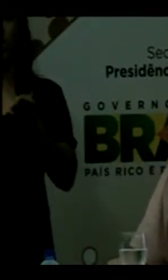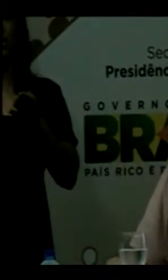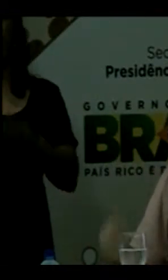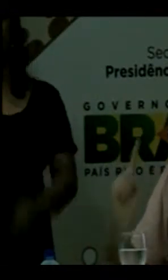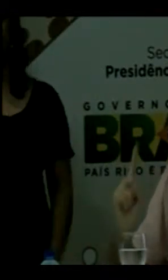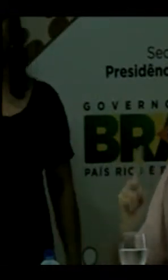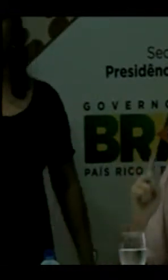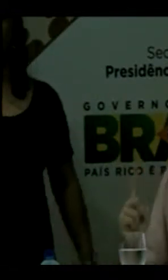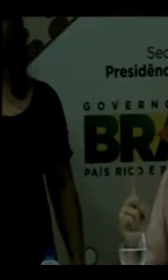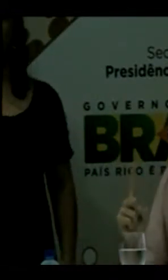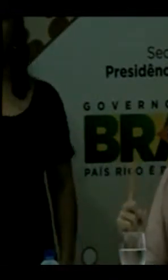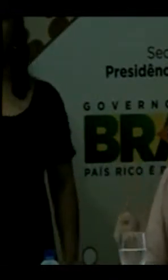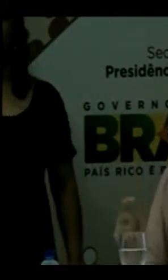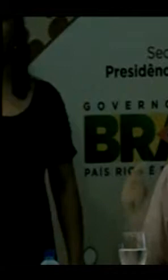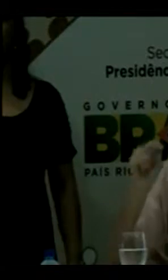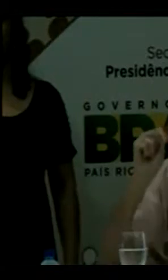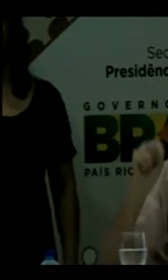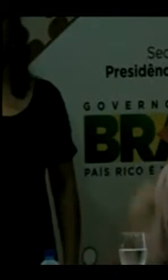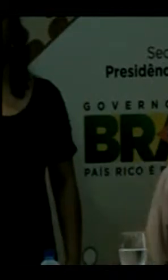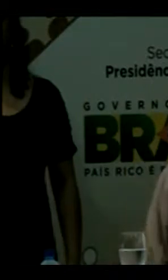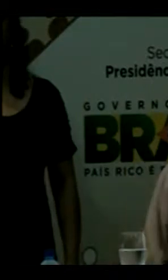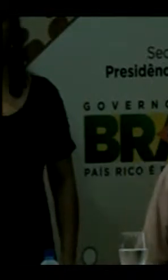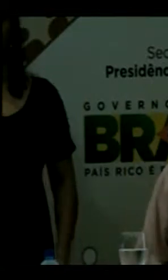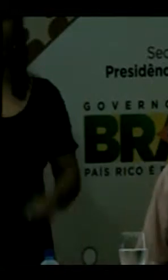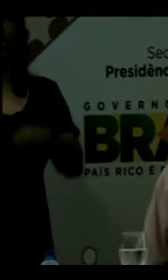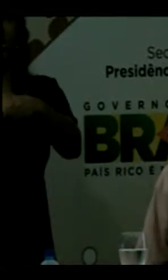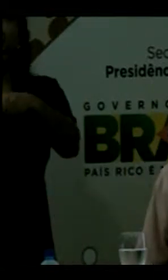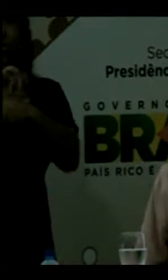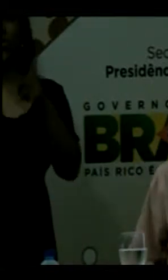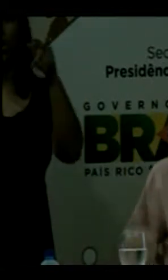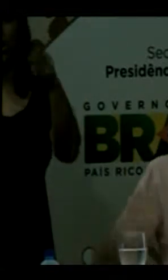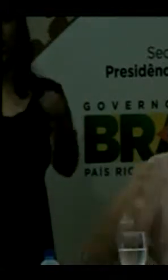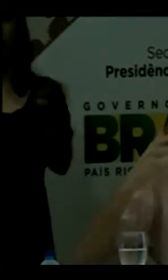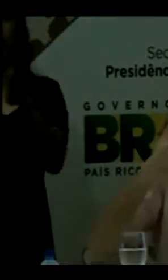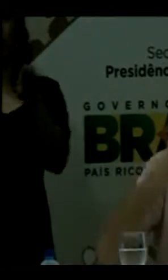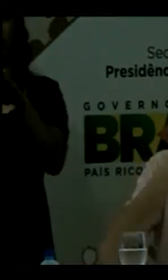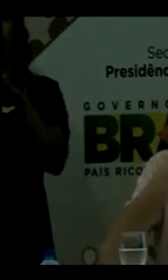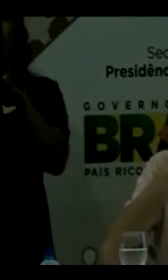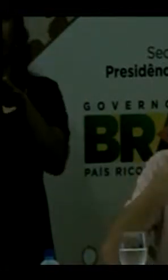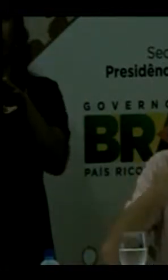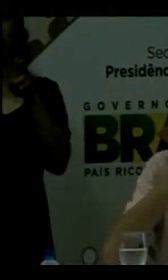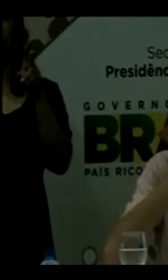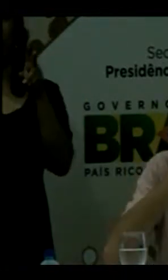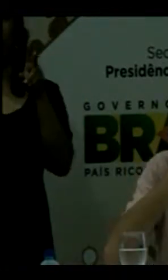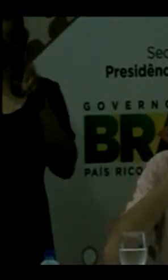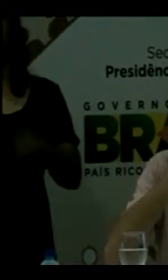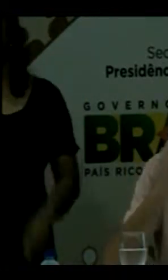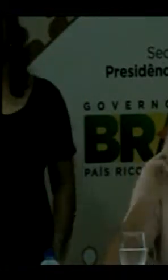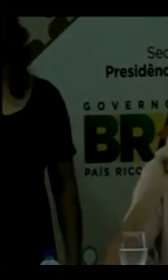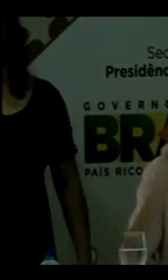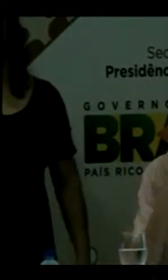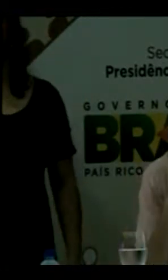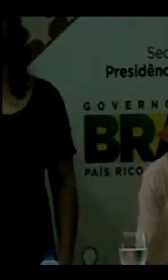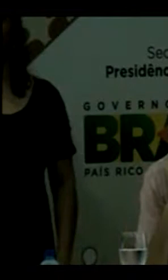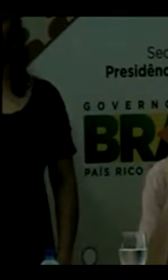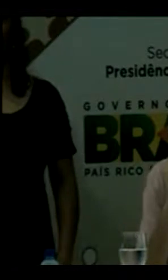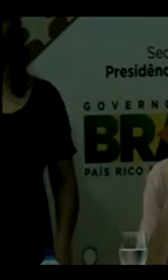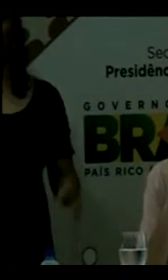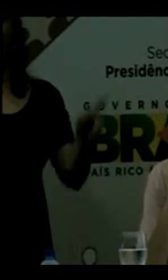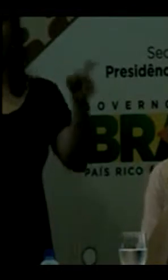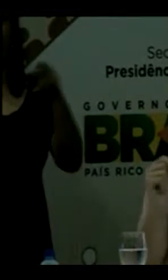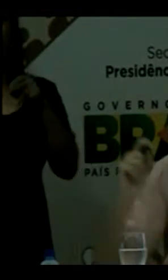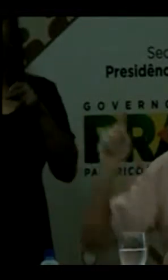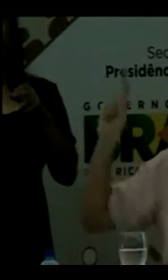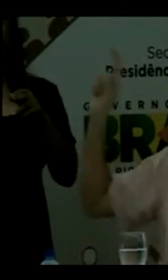por terem o mesmo núcleo e o mesmo padrão de dados, vão se conectar. Por que isso é